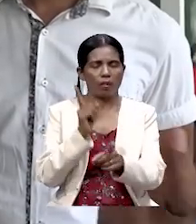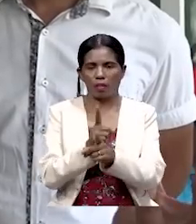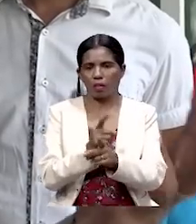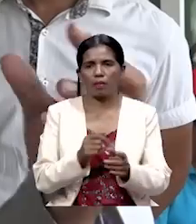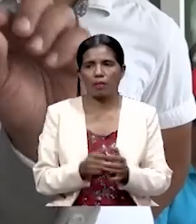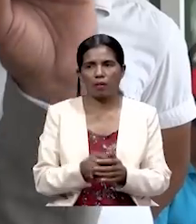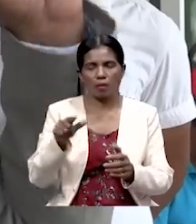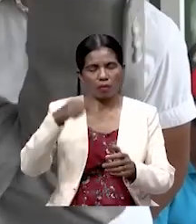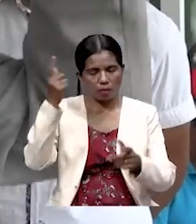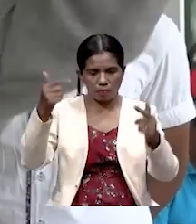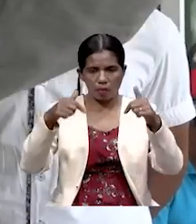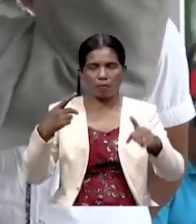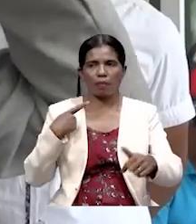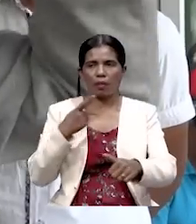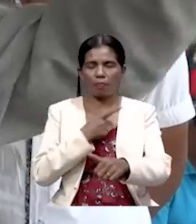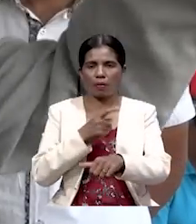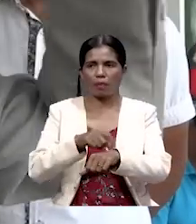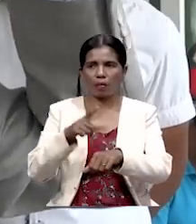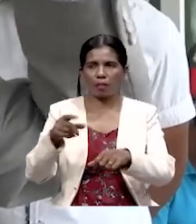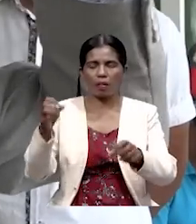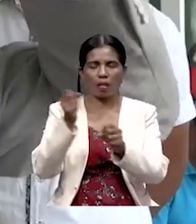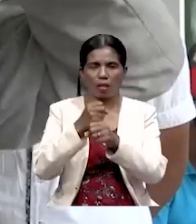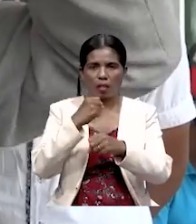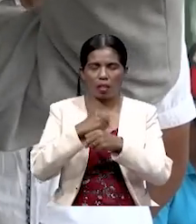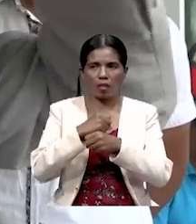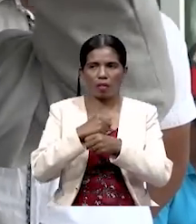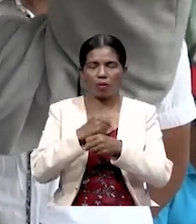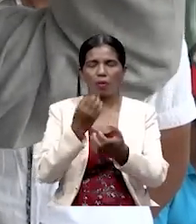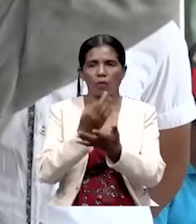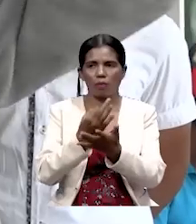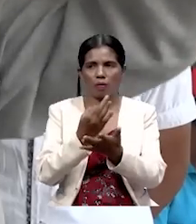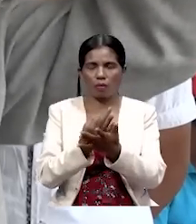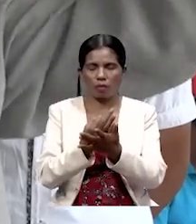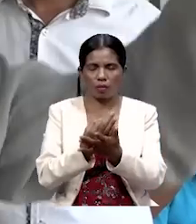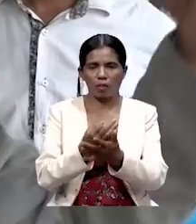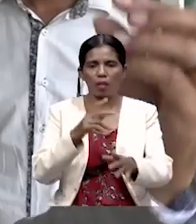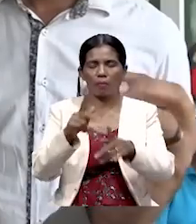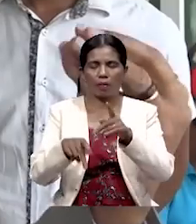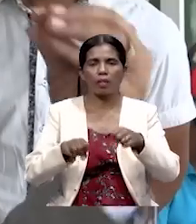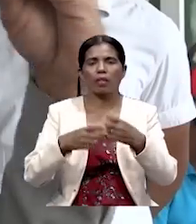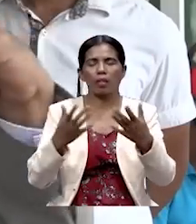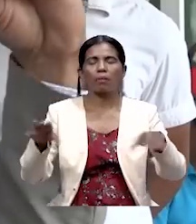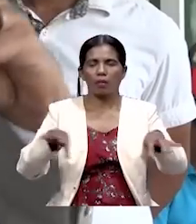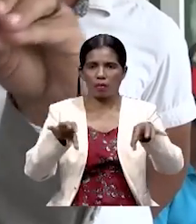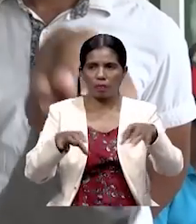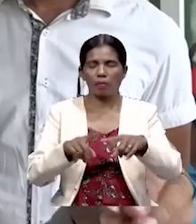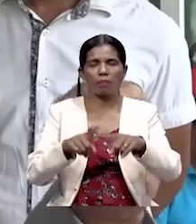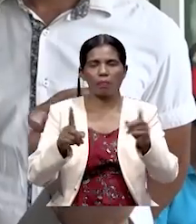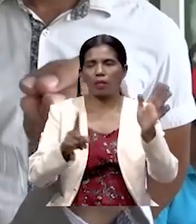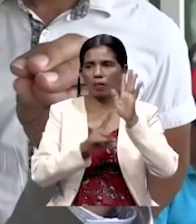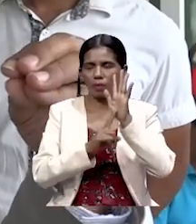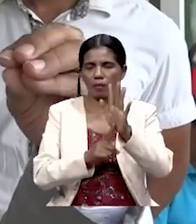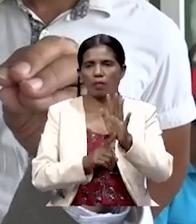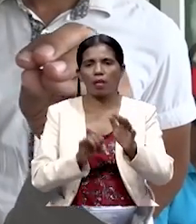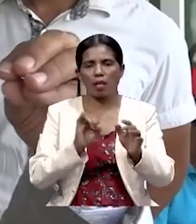governo mai parlamento dian se kriya posira orsamento ne se kriya e manahira mas se servisu mas real dan mang kana se